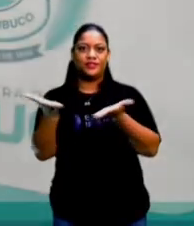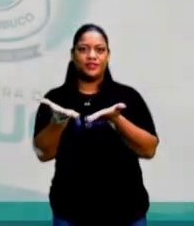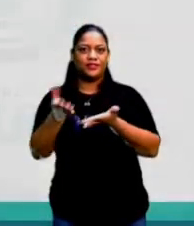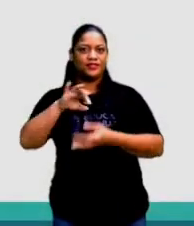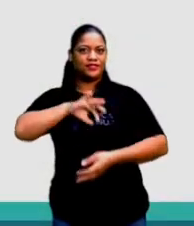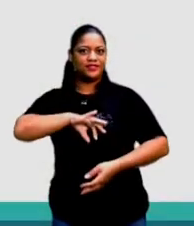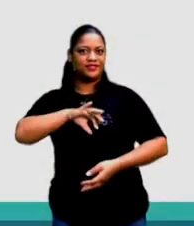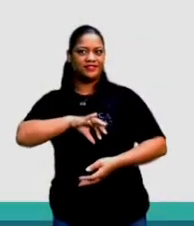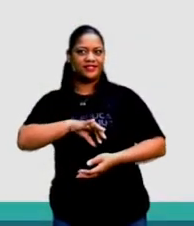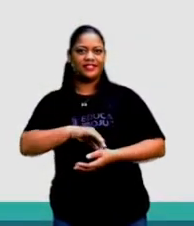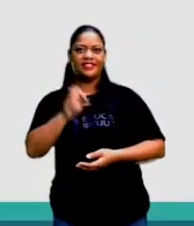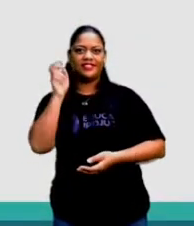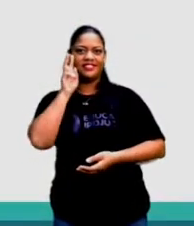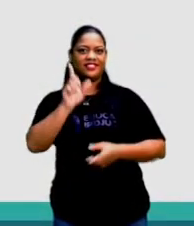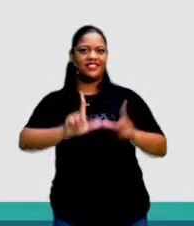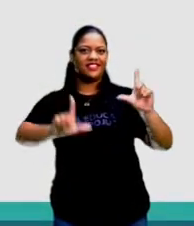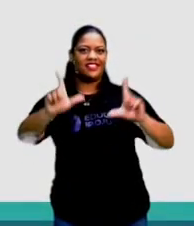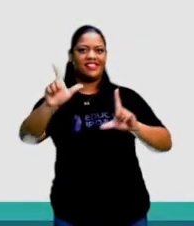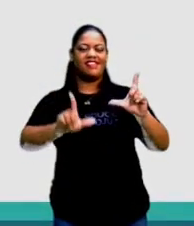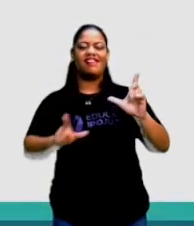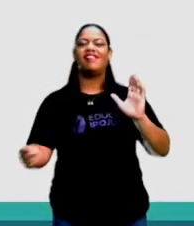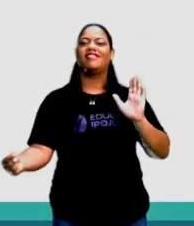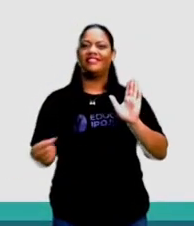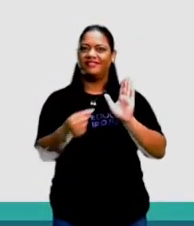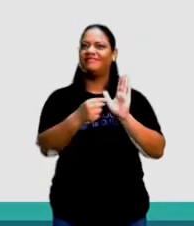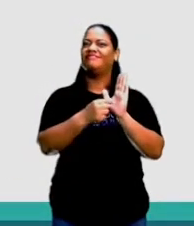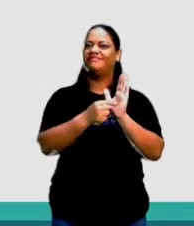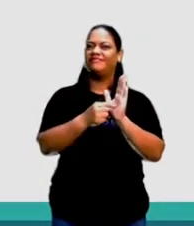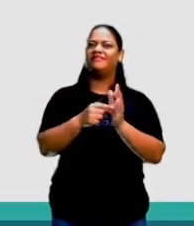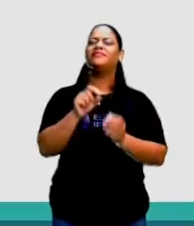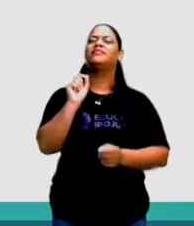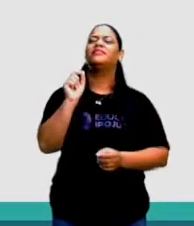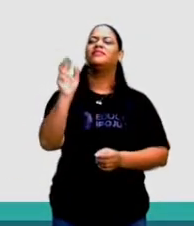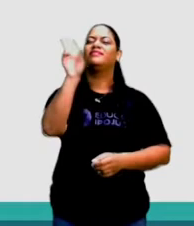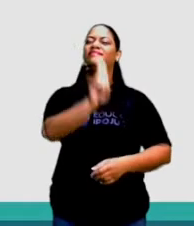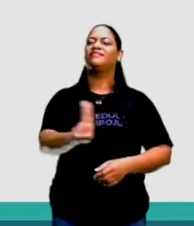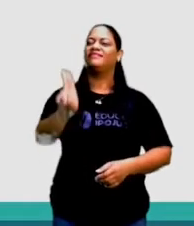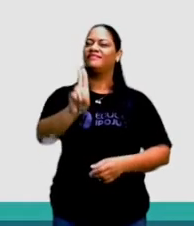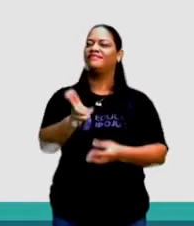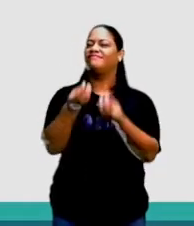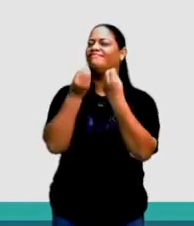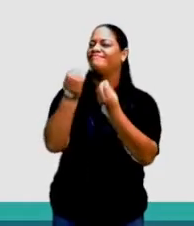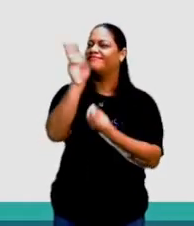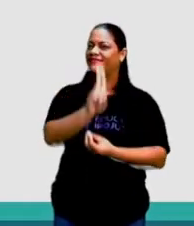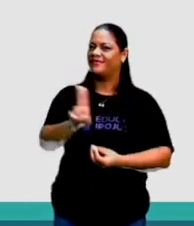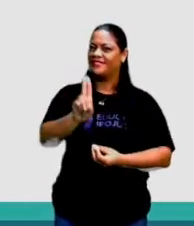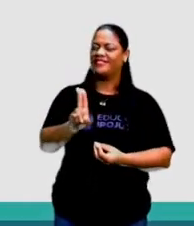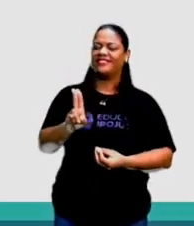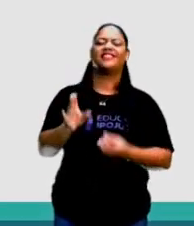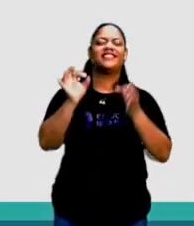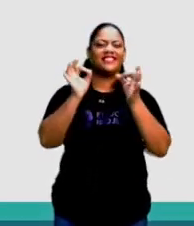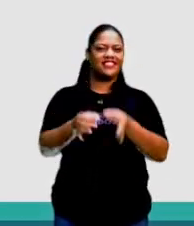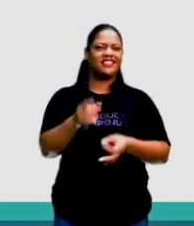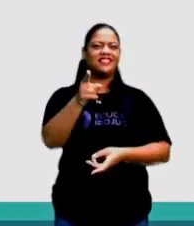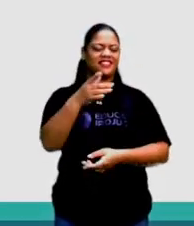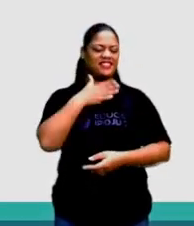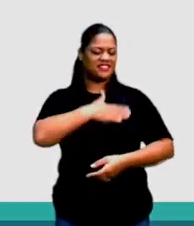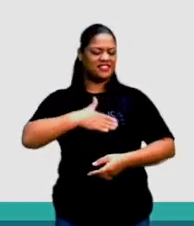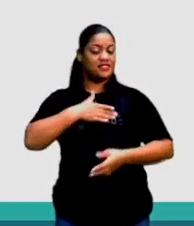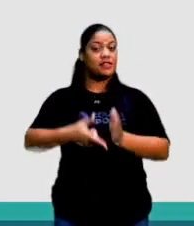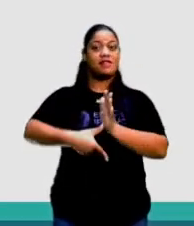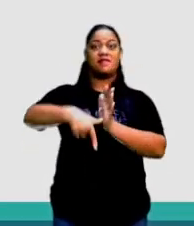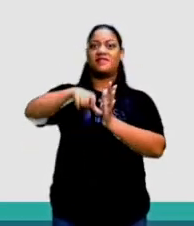hoje, ó, se liga aqui na telinha, pontuação, para que te quero? Tenho certeza que vocês vão amar essa aula sobre pontuação,